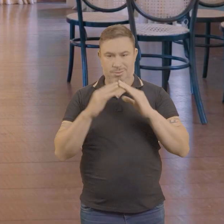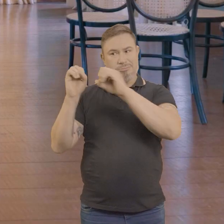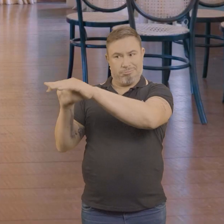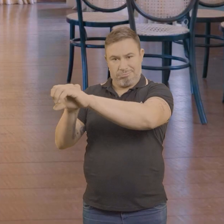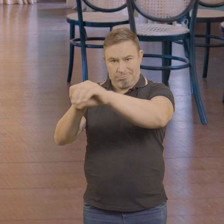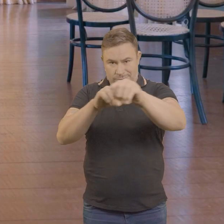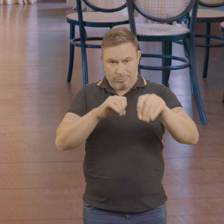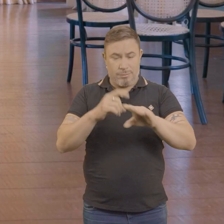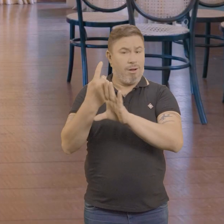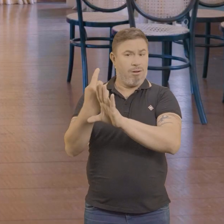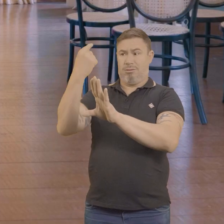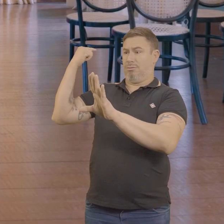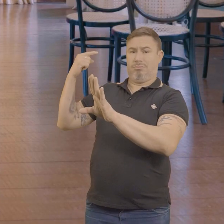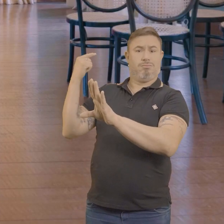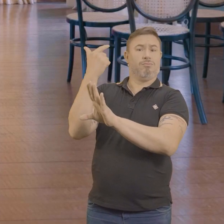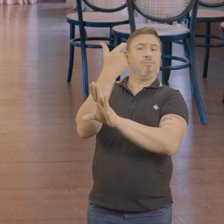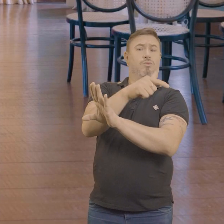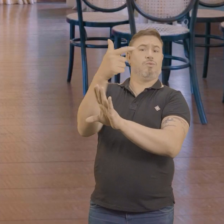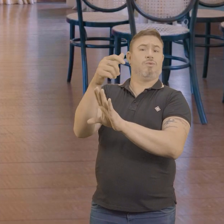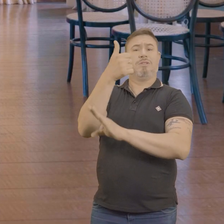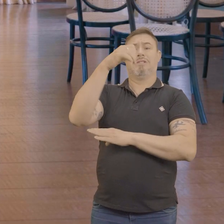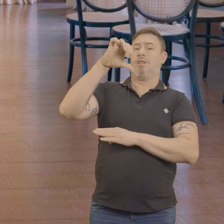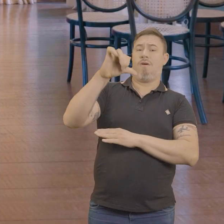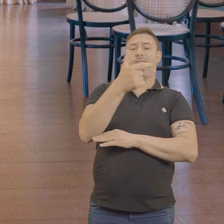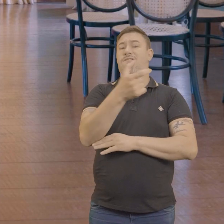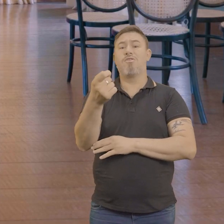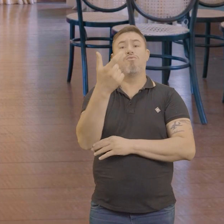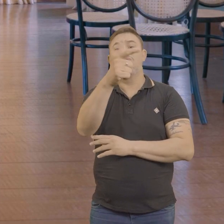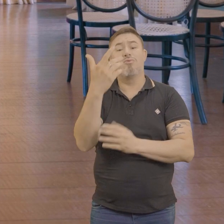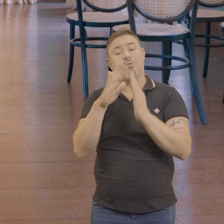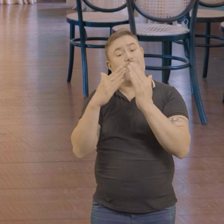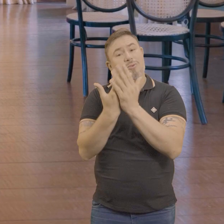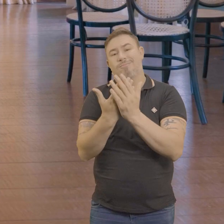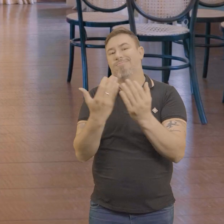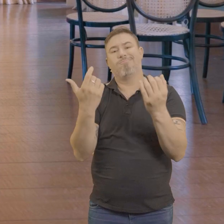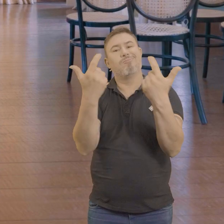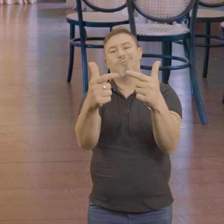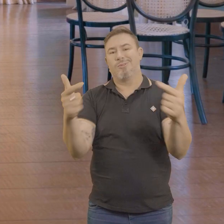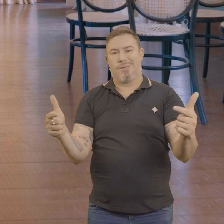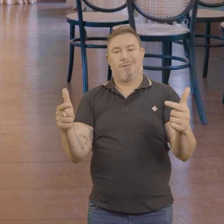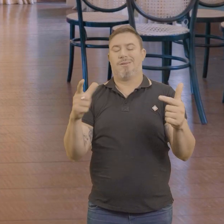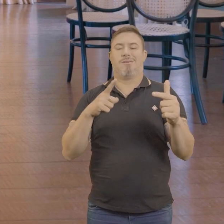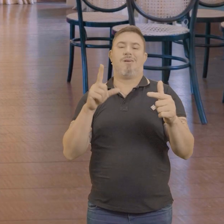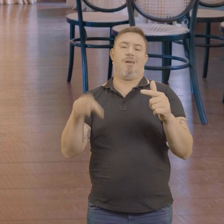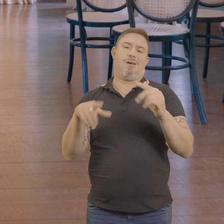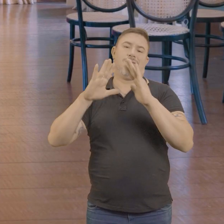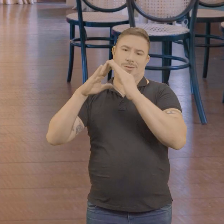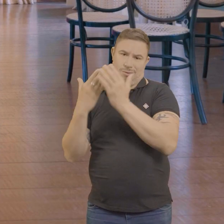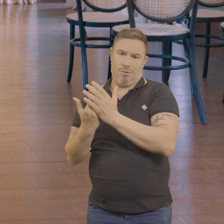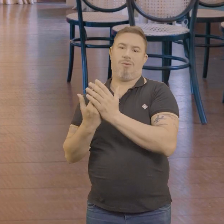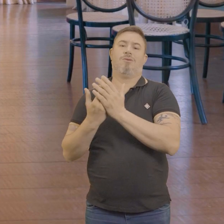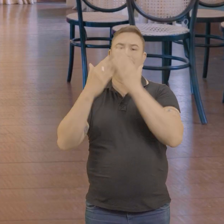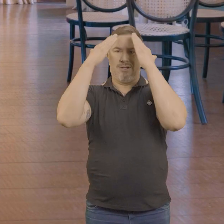havia, até os anos assim, 19, 20, você não tinha uma escola, né? Você tinha escolas assim, dos colégios